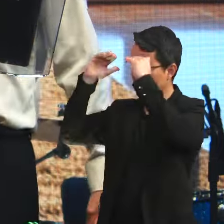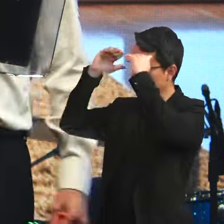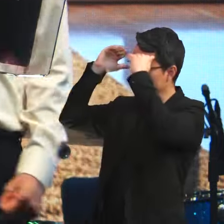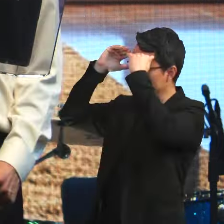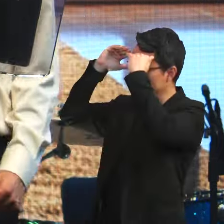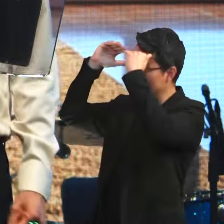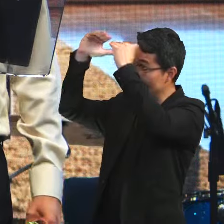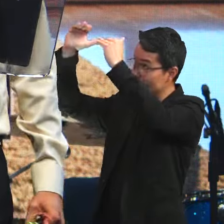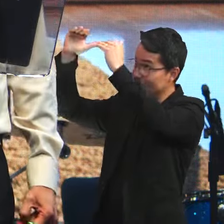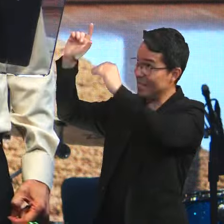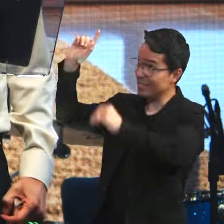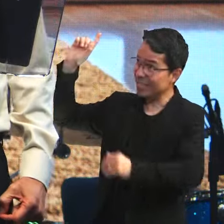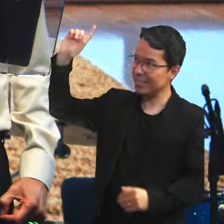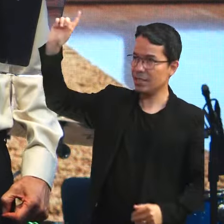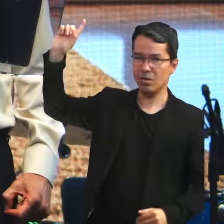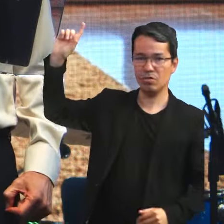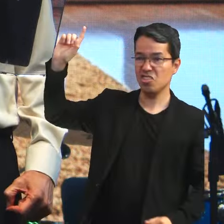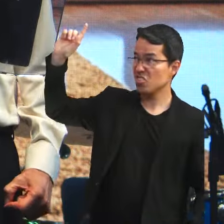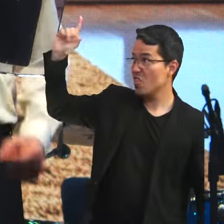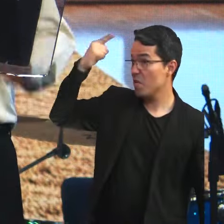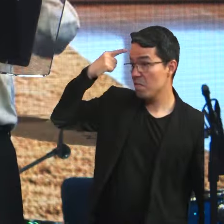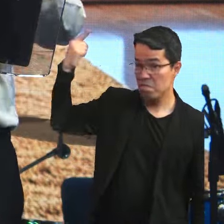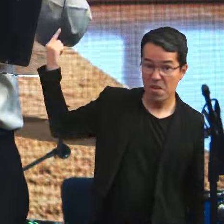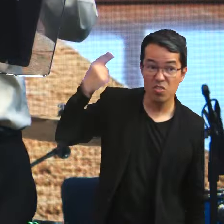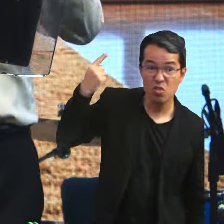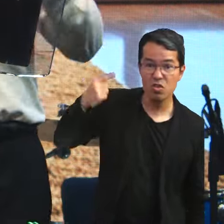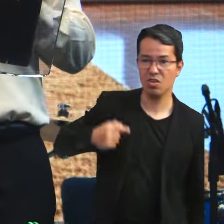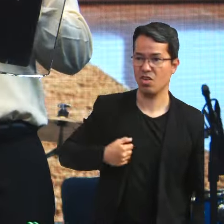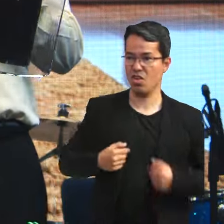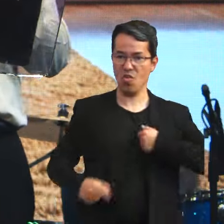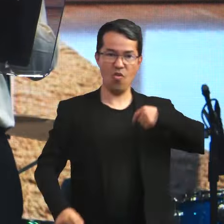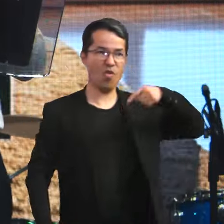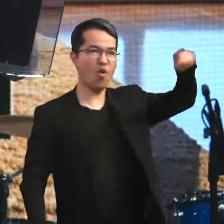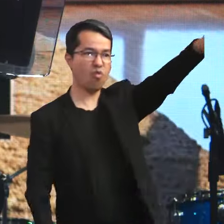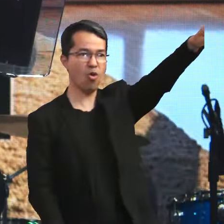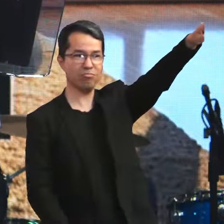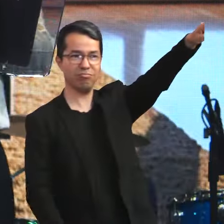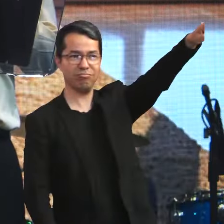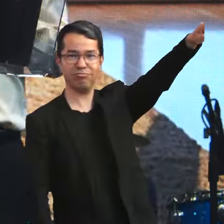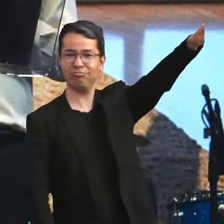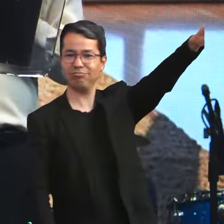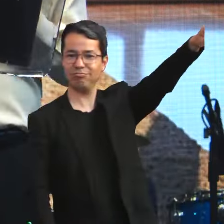aiss cir a grandão